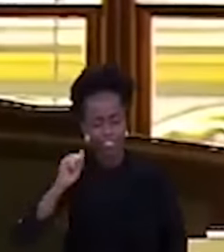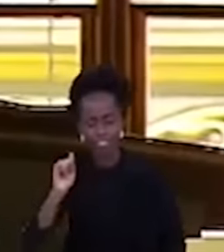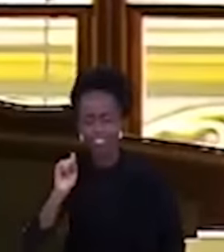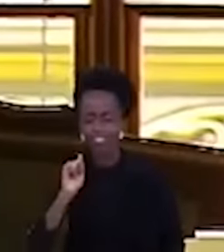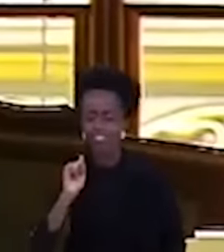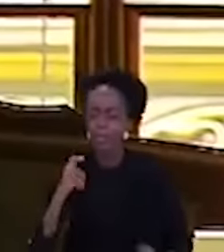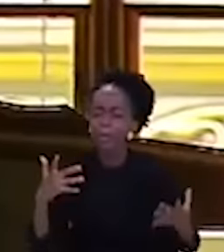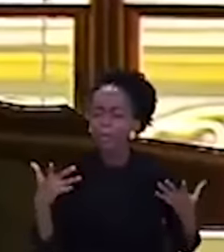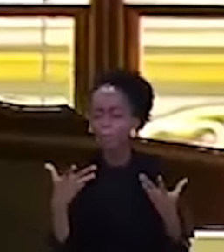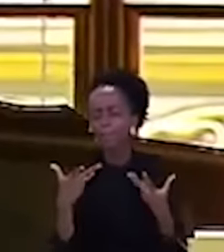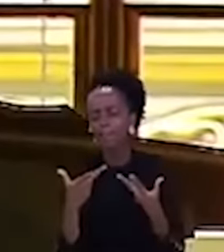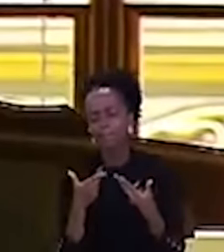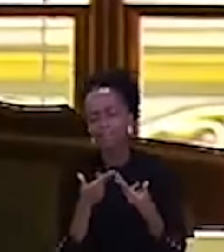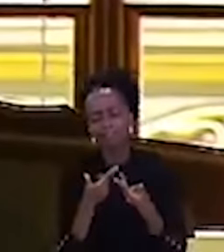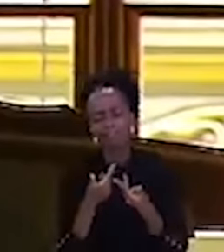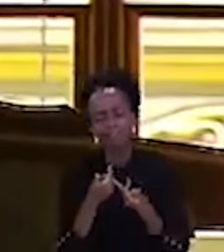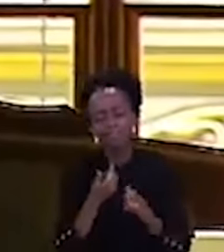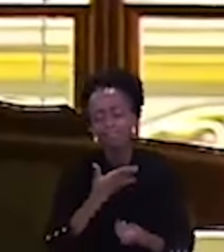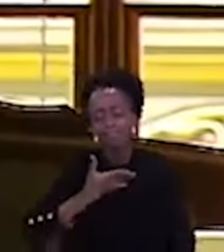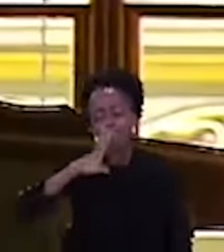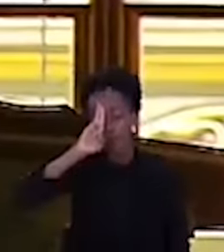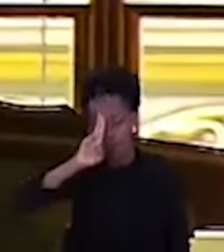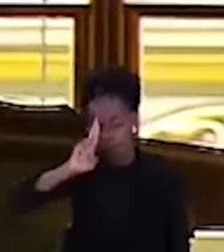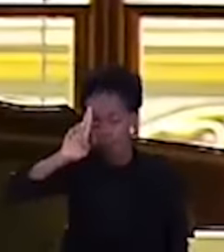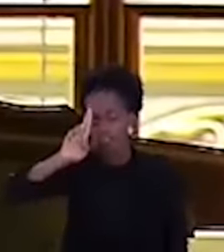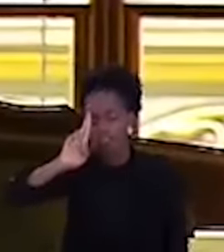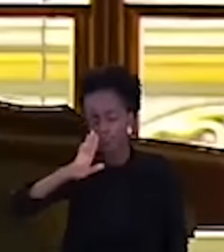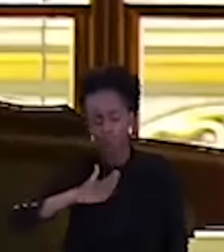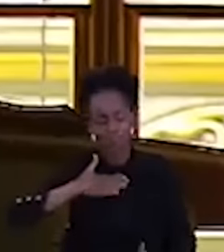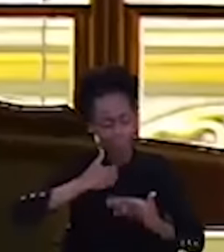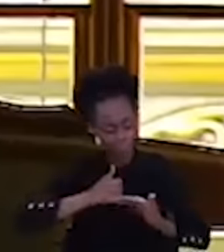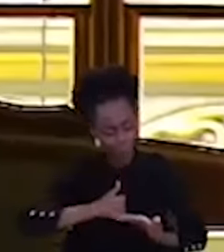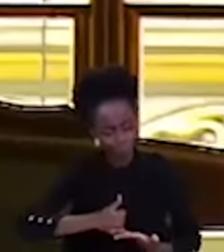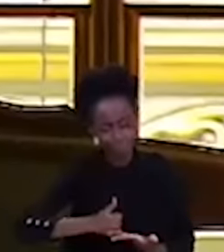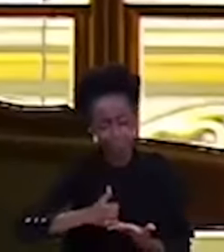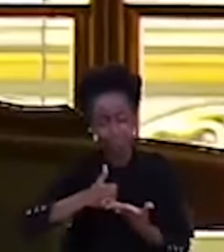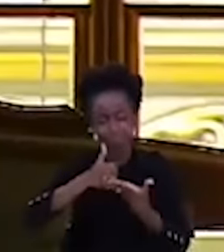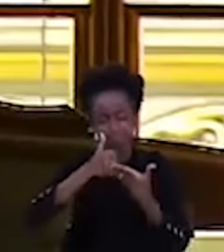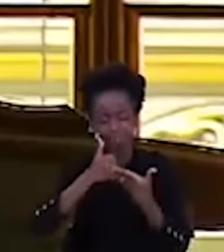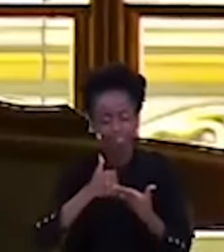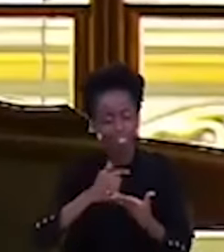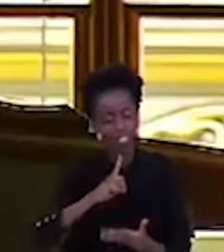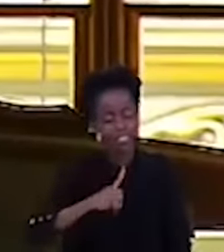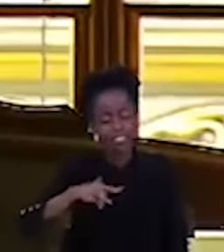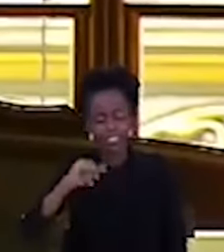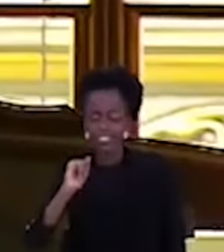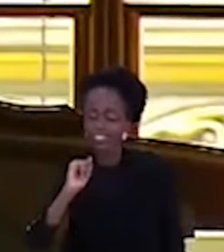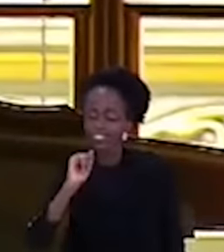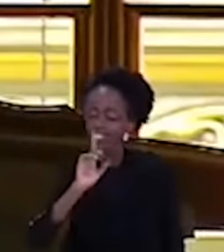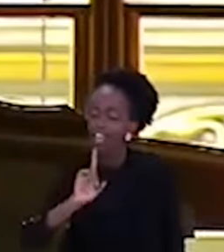Senhor. Ah, que dia, meu Salvador. Ah, que dia, meu